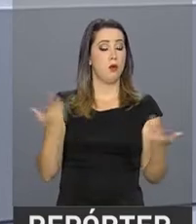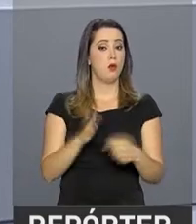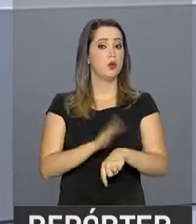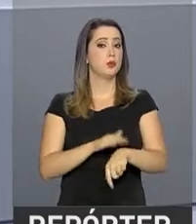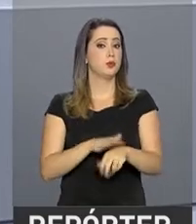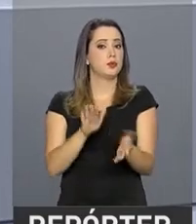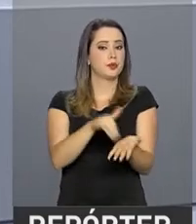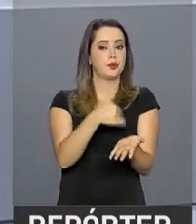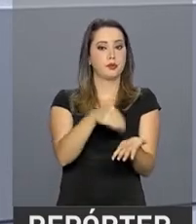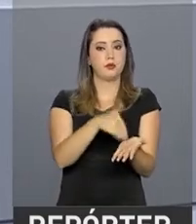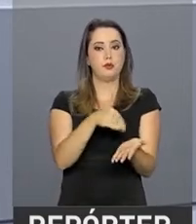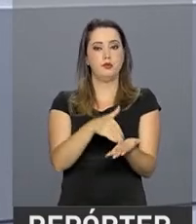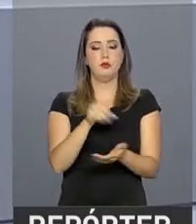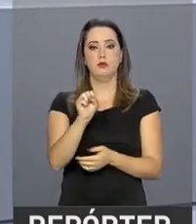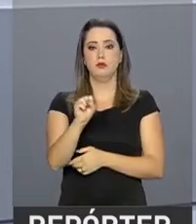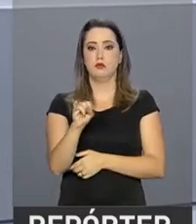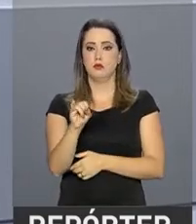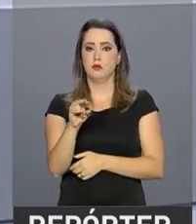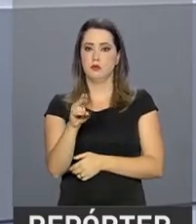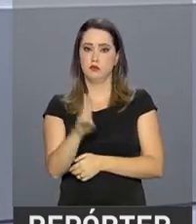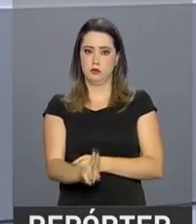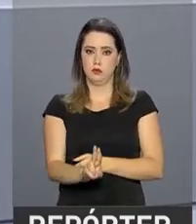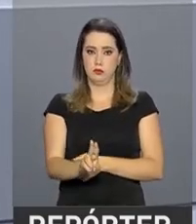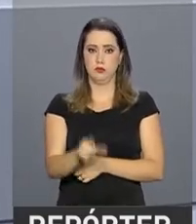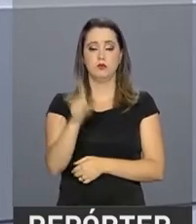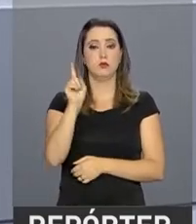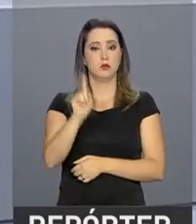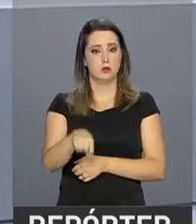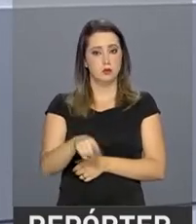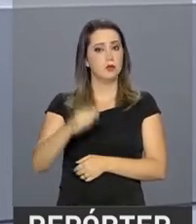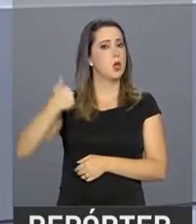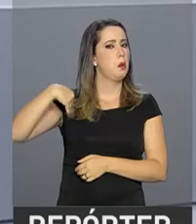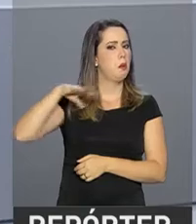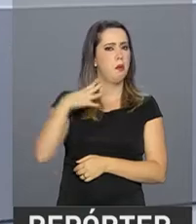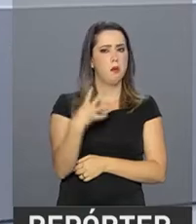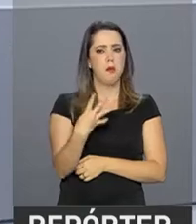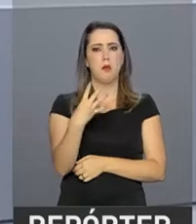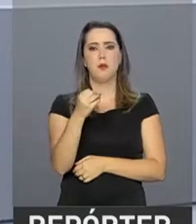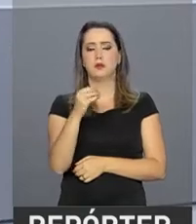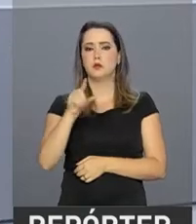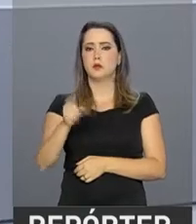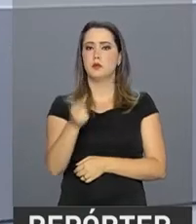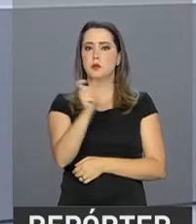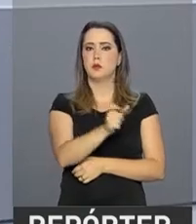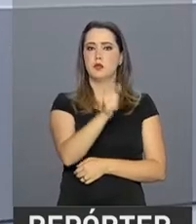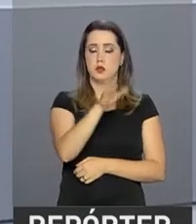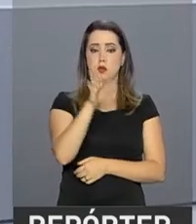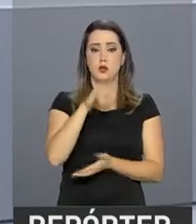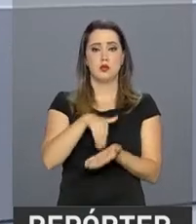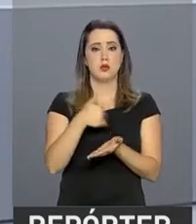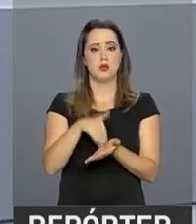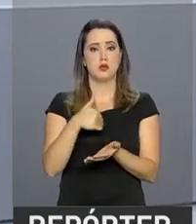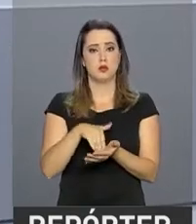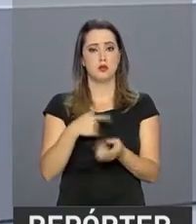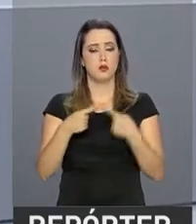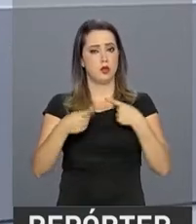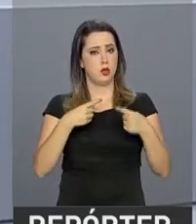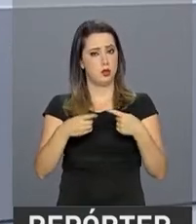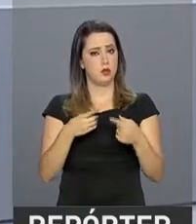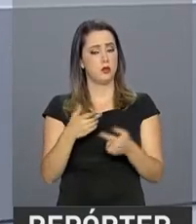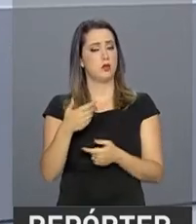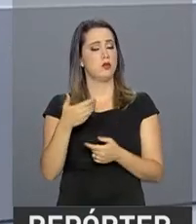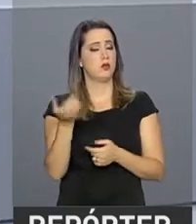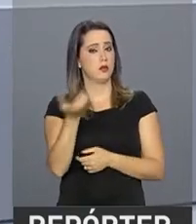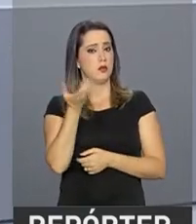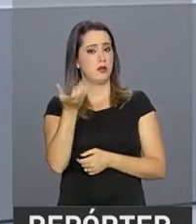de inscrição para o sistema de seleção unificada o sisu mais de 400 mil candidatos já se inscreveram na disputa por